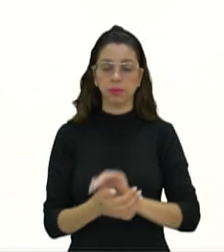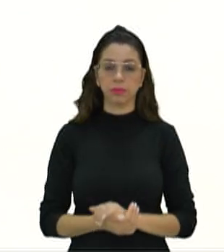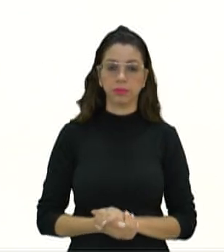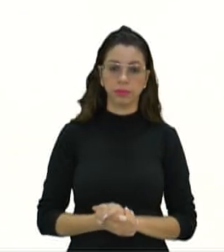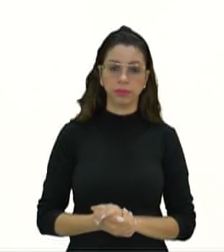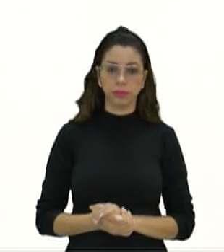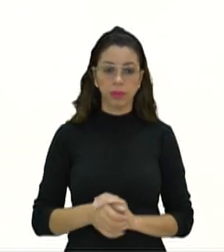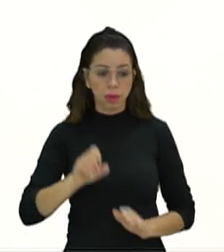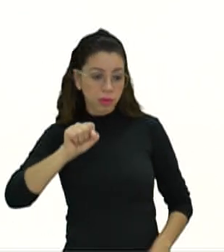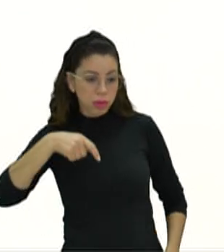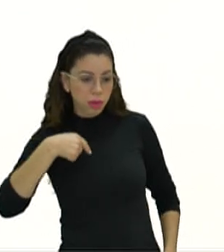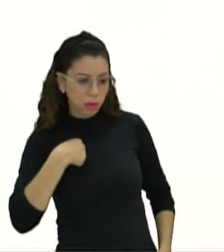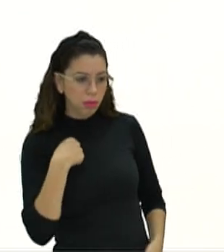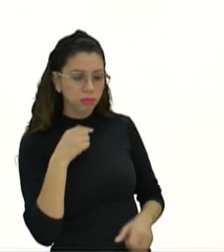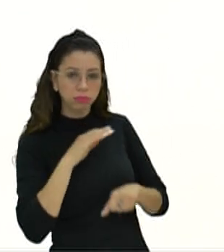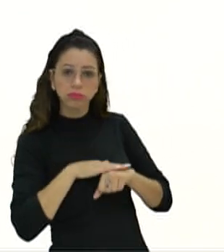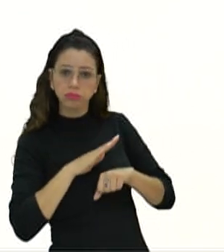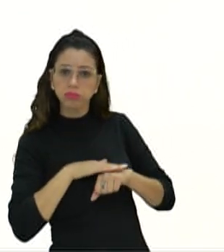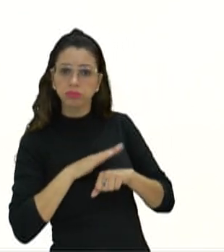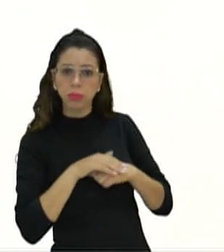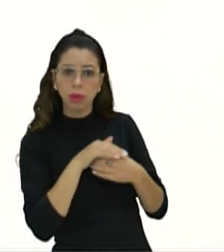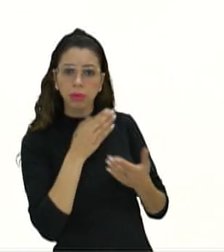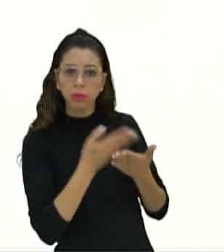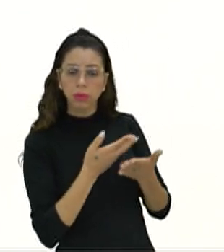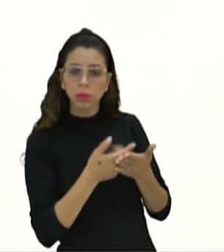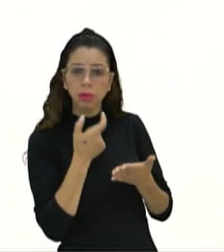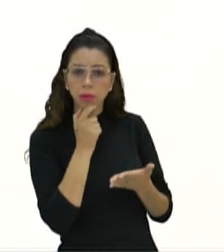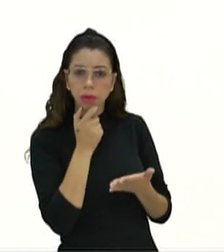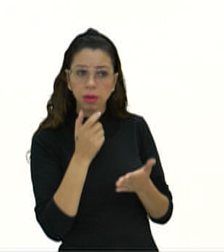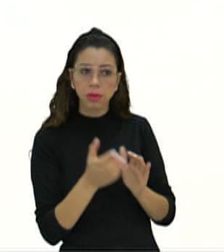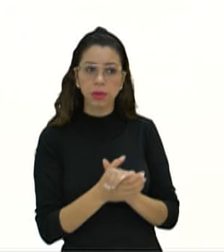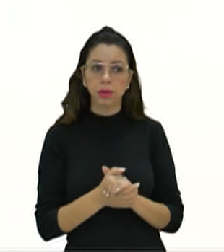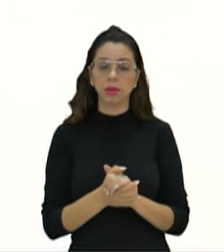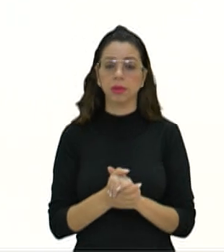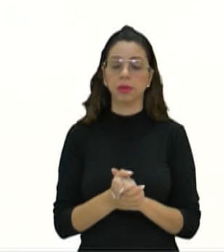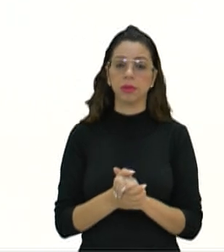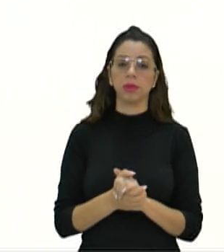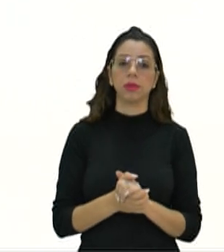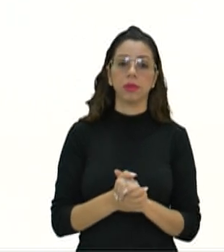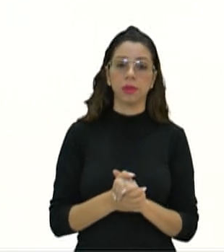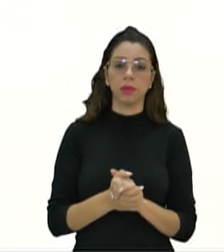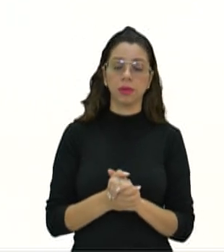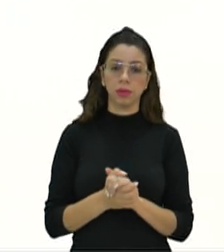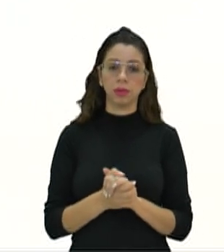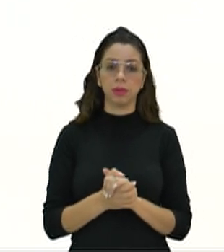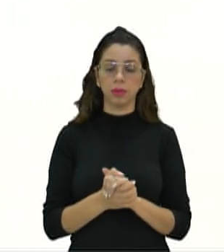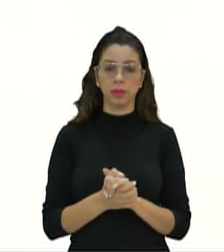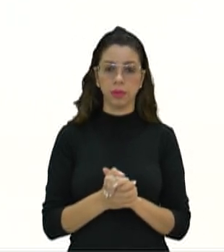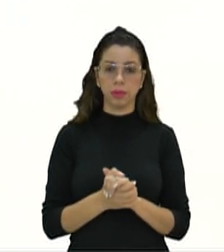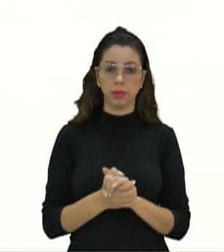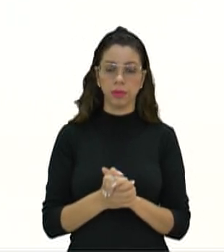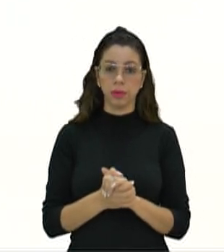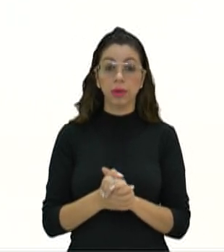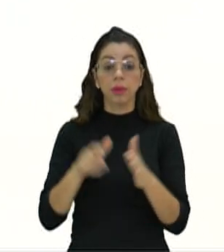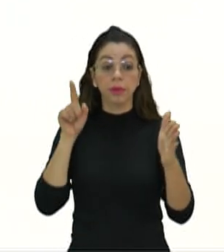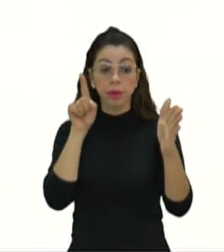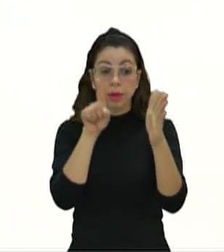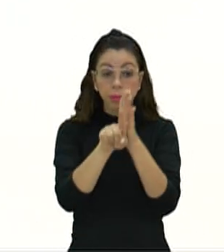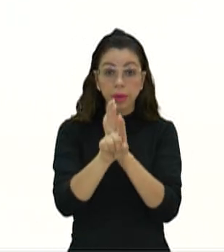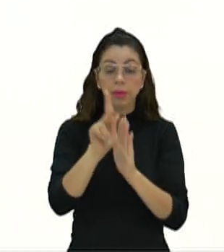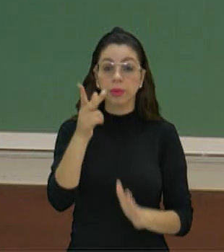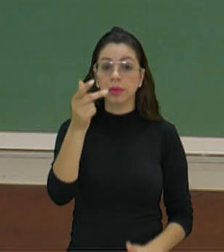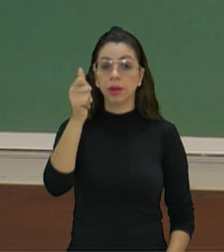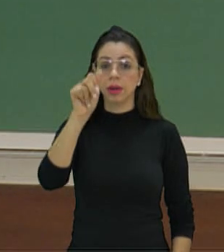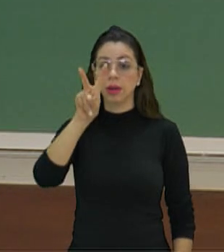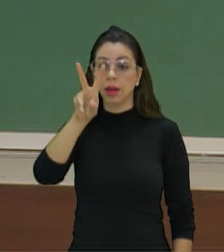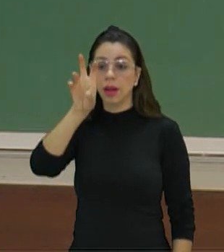tenho estudado inglês. Repare que o have, ele vem antes do sujeito na pergunta, depois do sujeito na resposta. Se você quiser, você